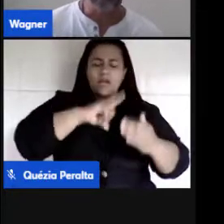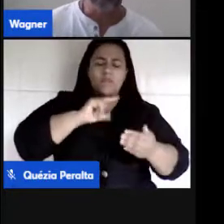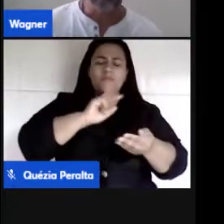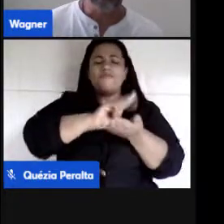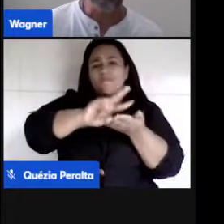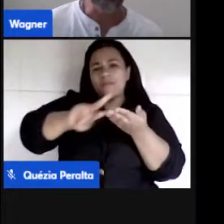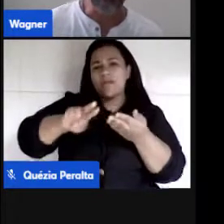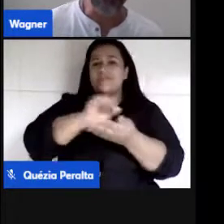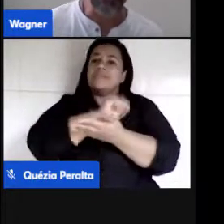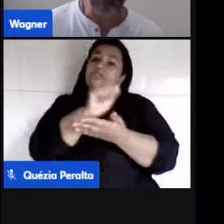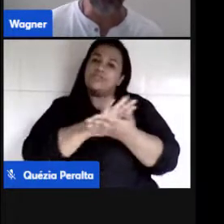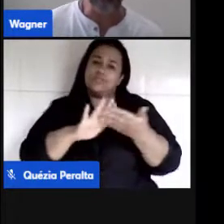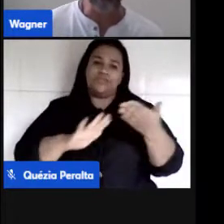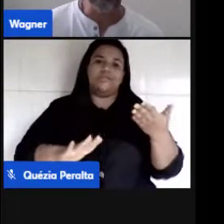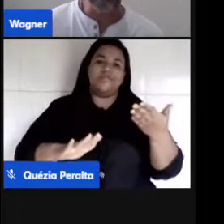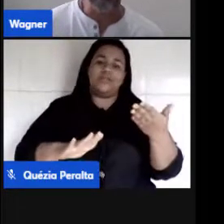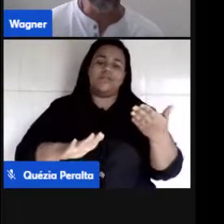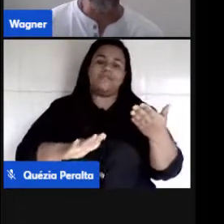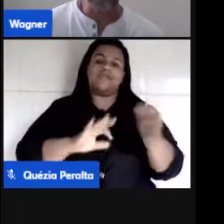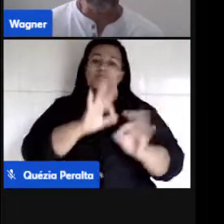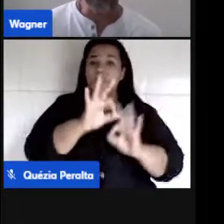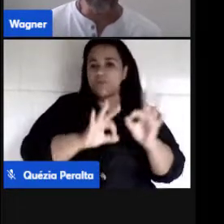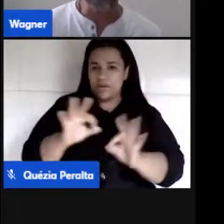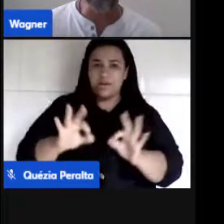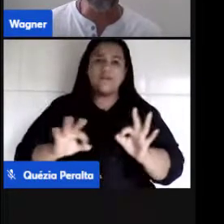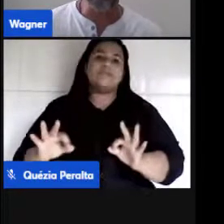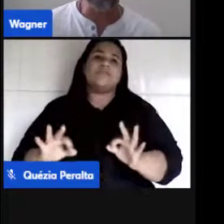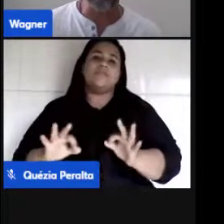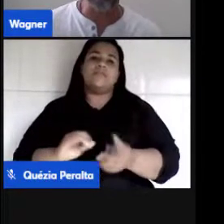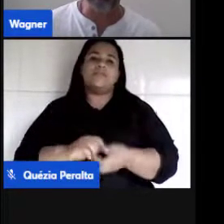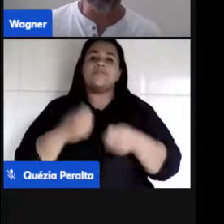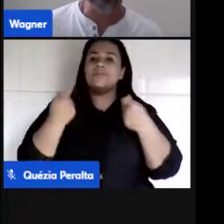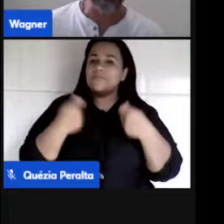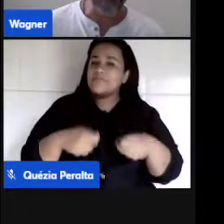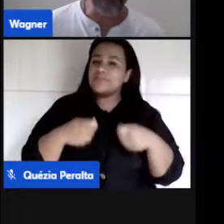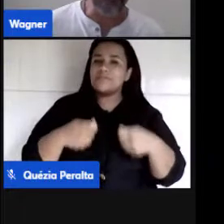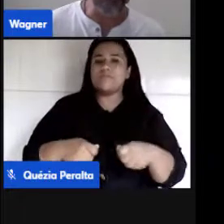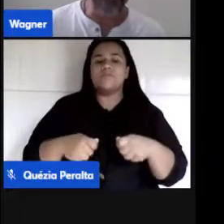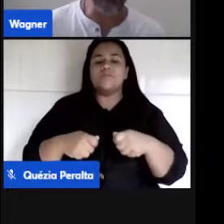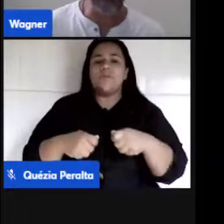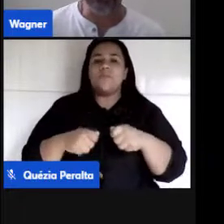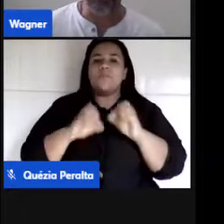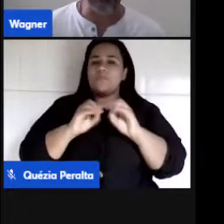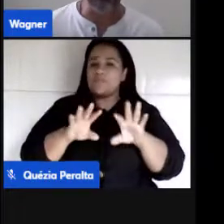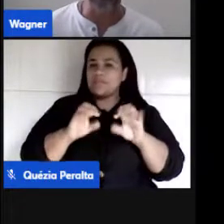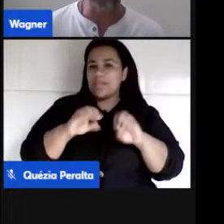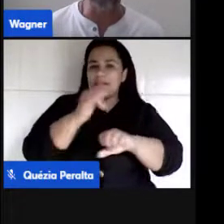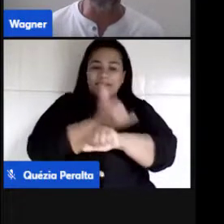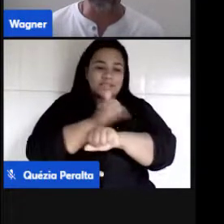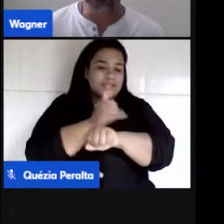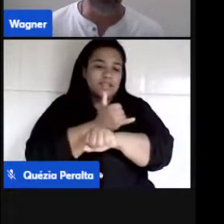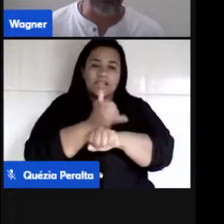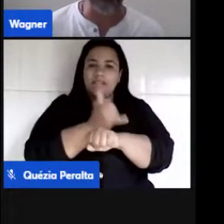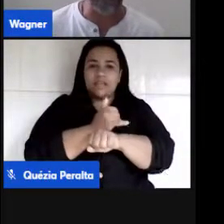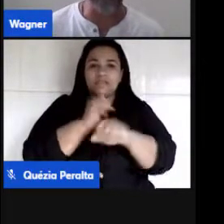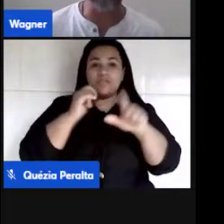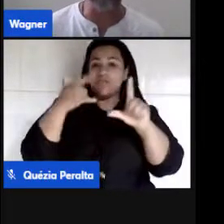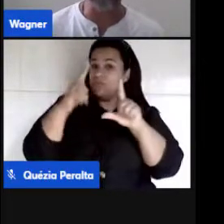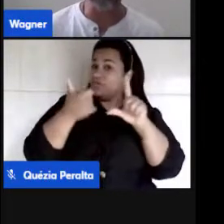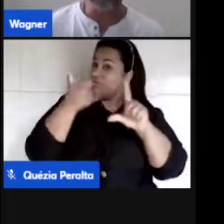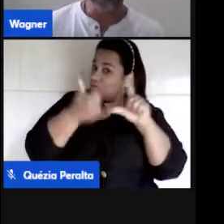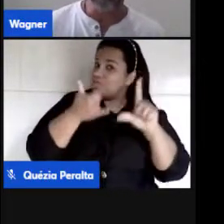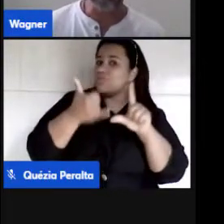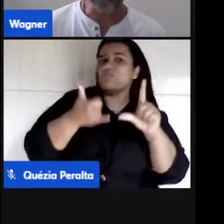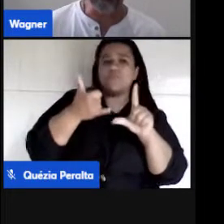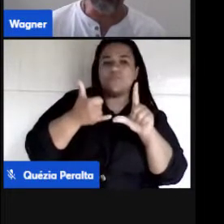atividades tematizadas, elas podem e devem proporcionar vários momentos lúdicos, momentos